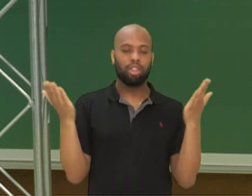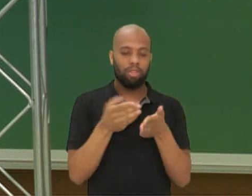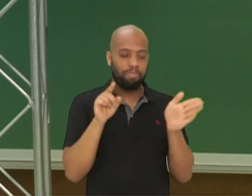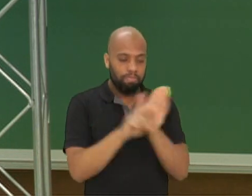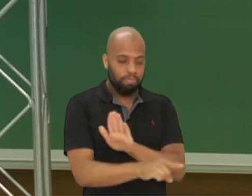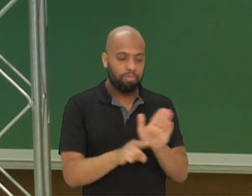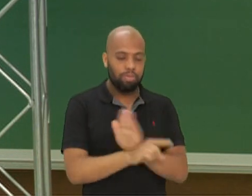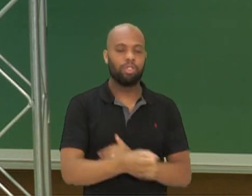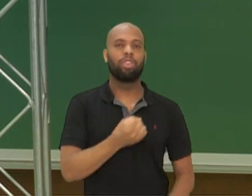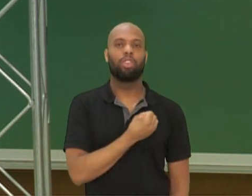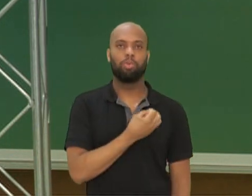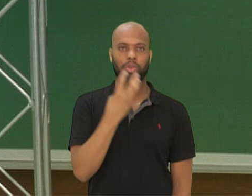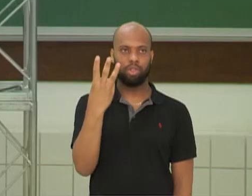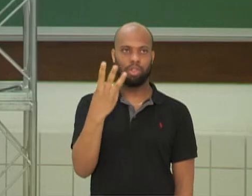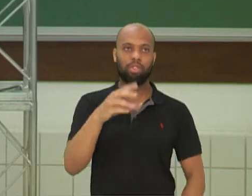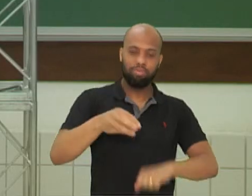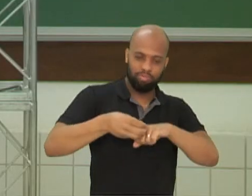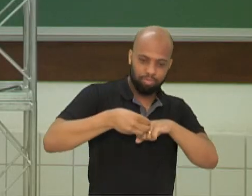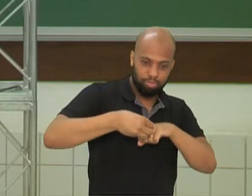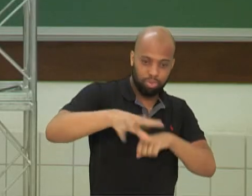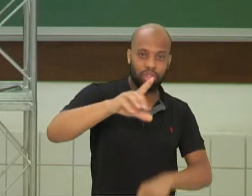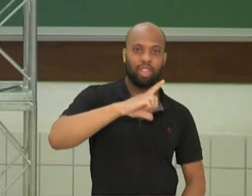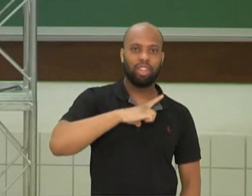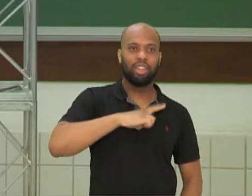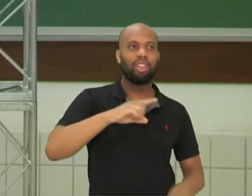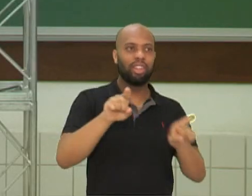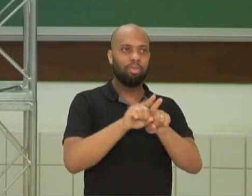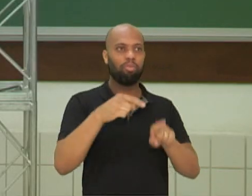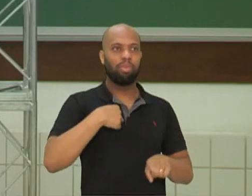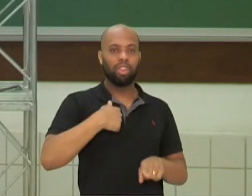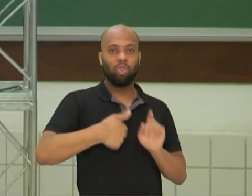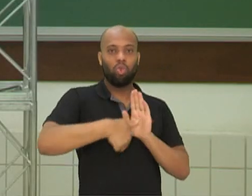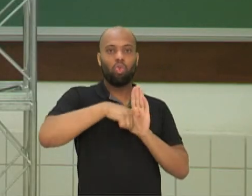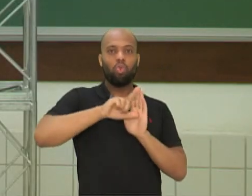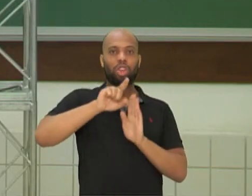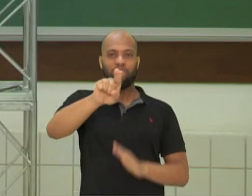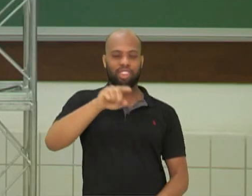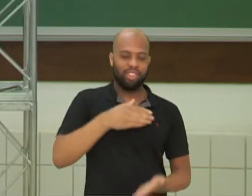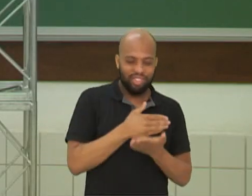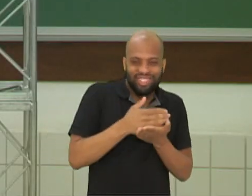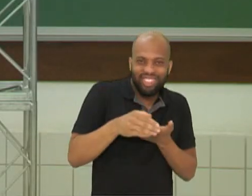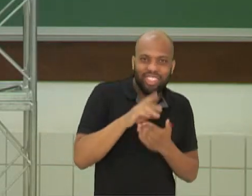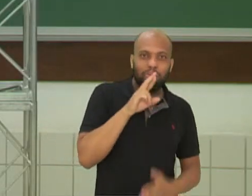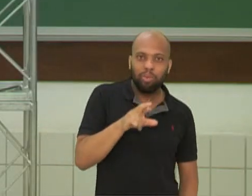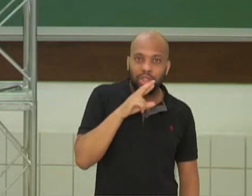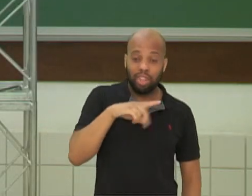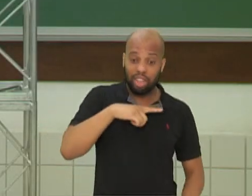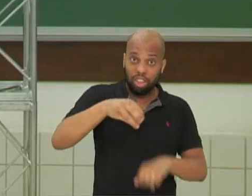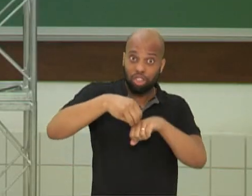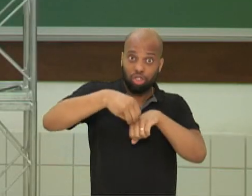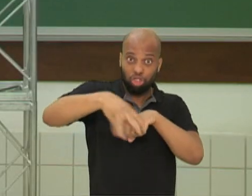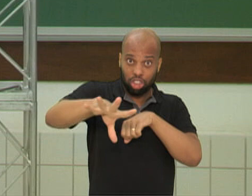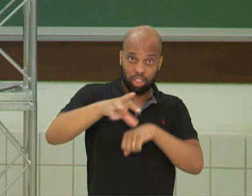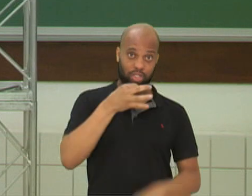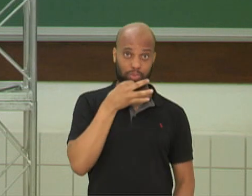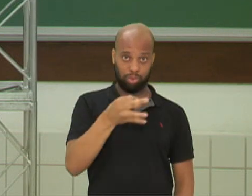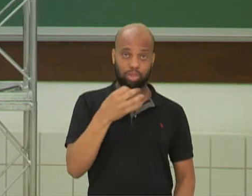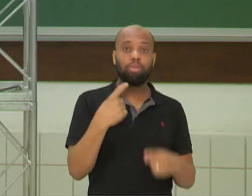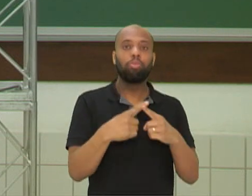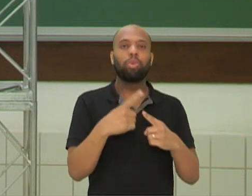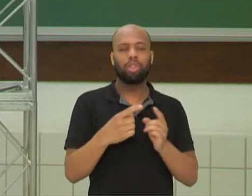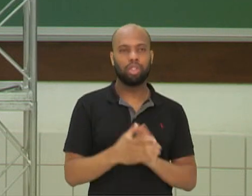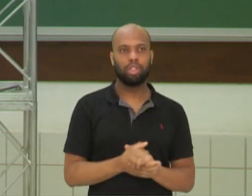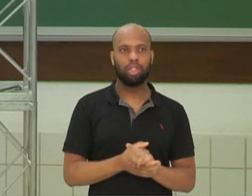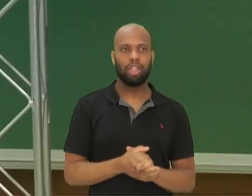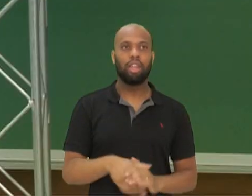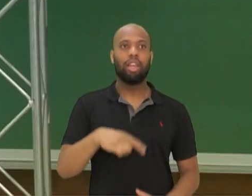21 elevado a x menos 5, igual a 1. Vamos usar essa propriedade